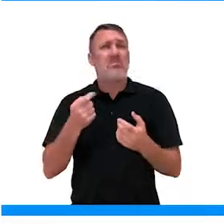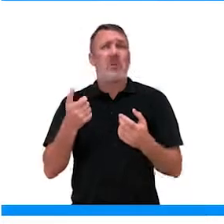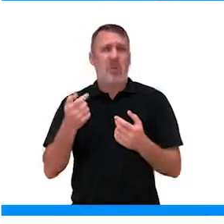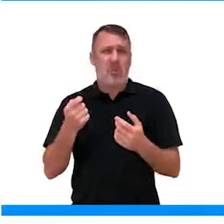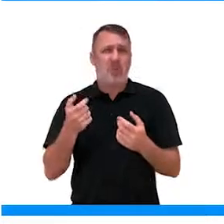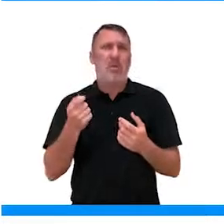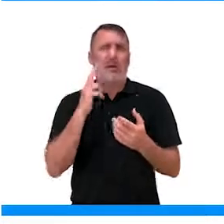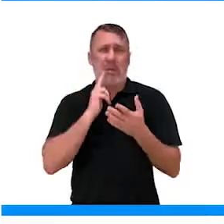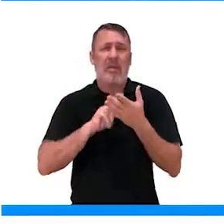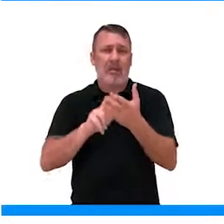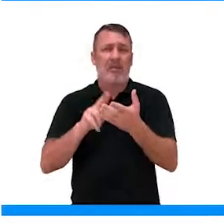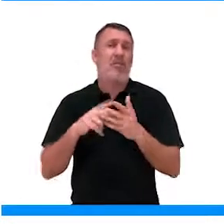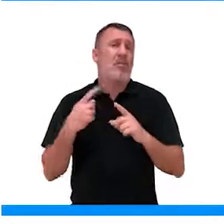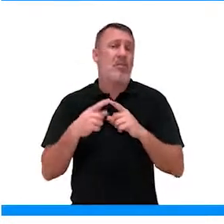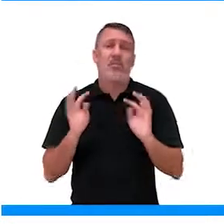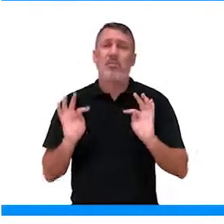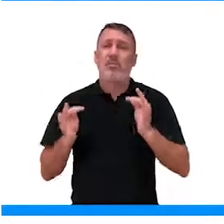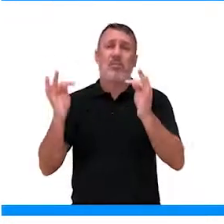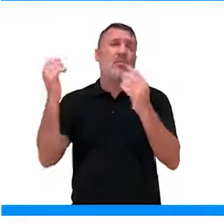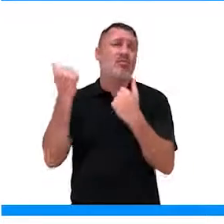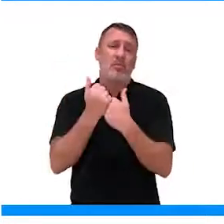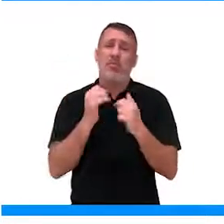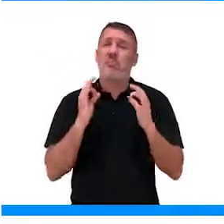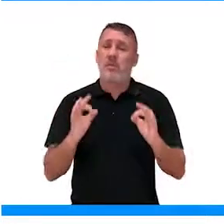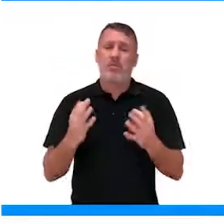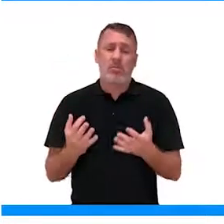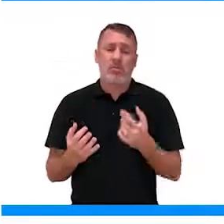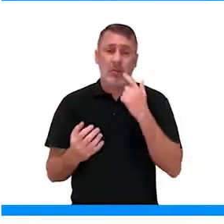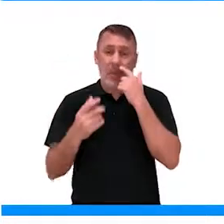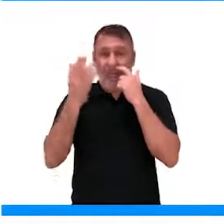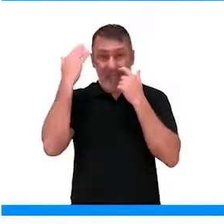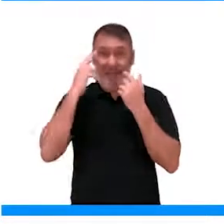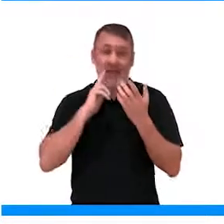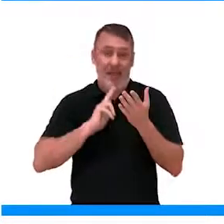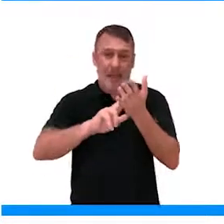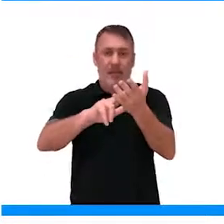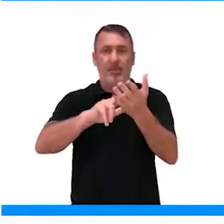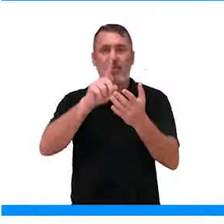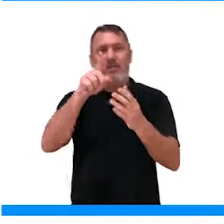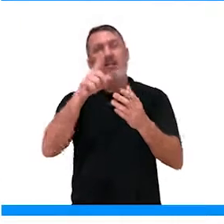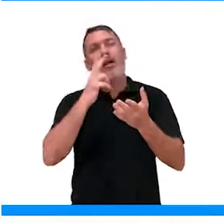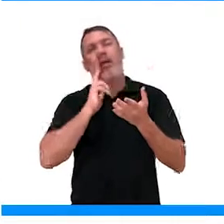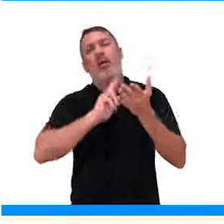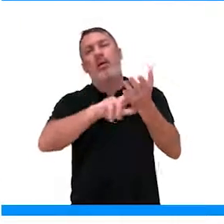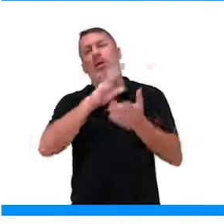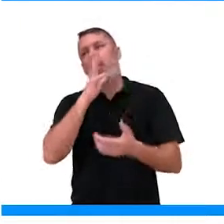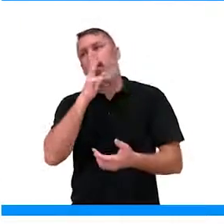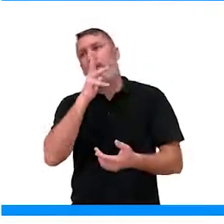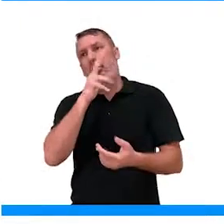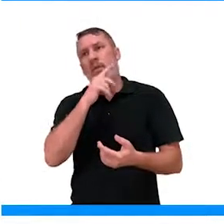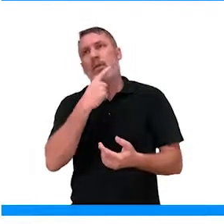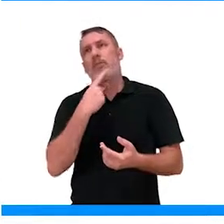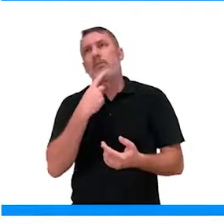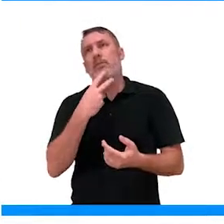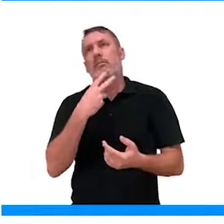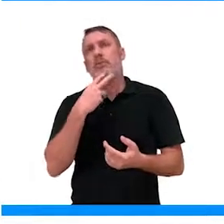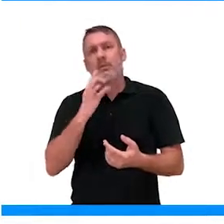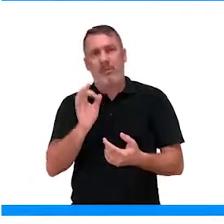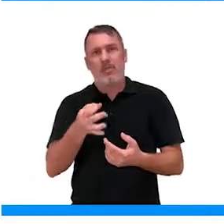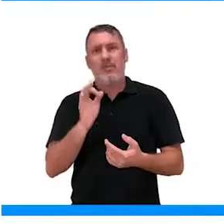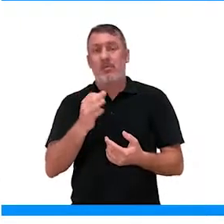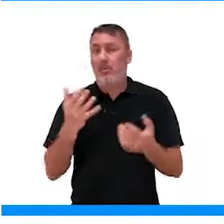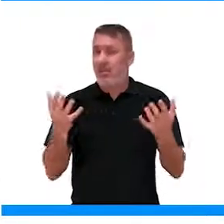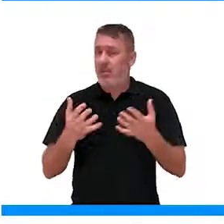se é usado mais. Porque a tecnologia ela veio para substituir. Então, se uma carta demorava meses para chegar num lugar,